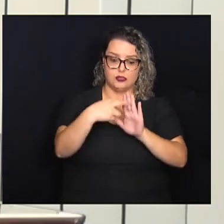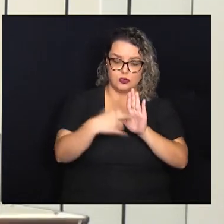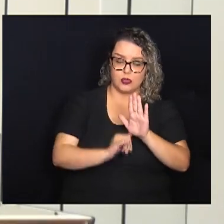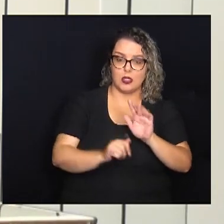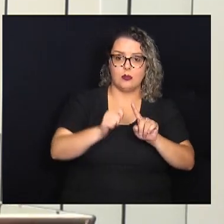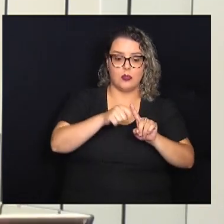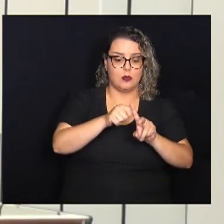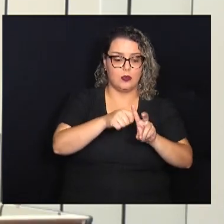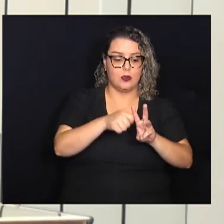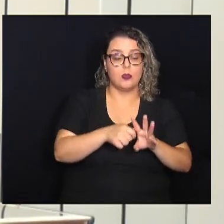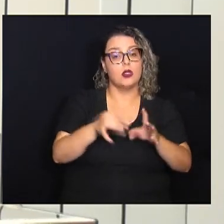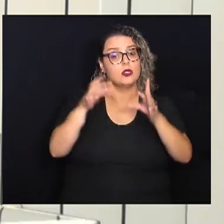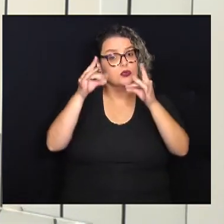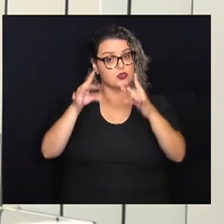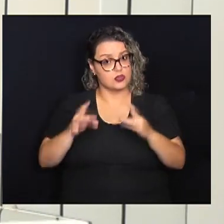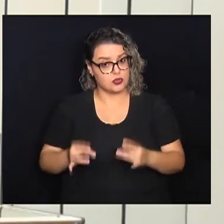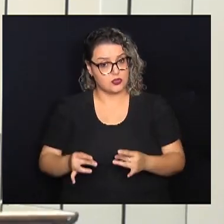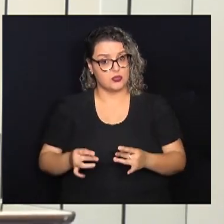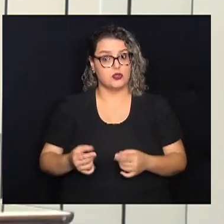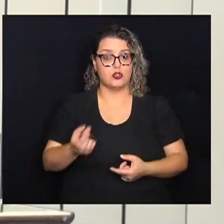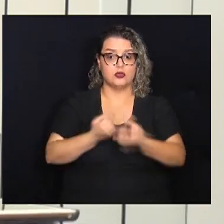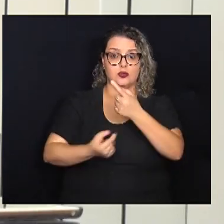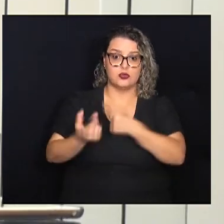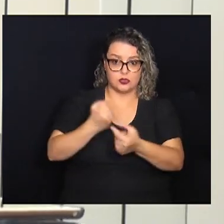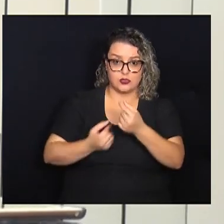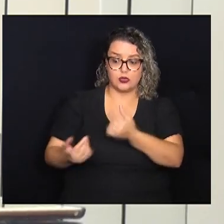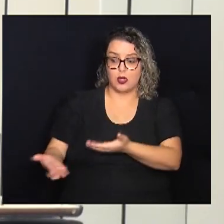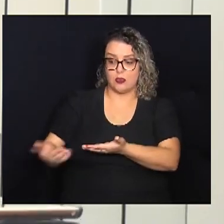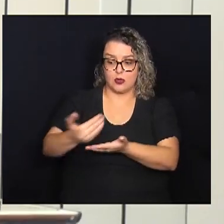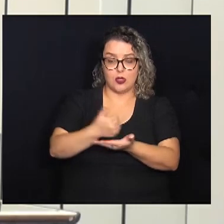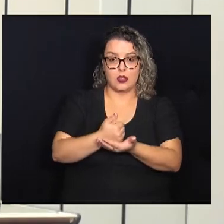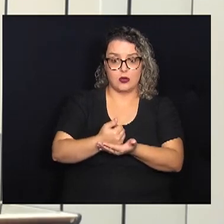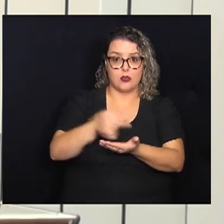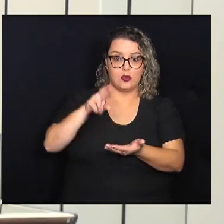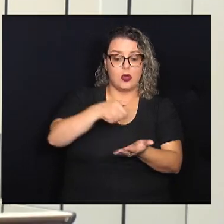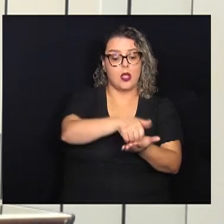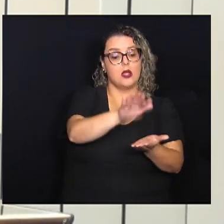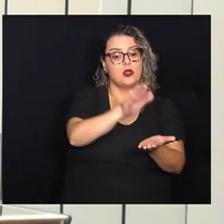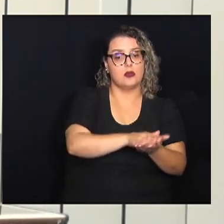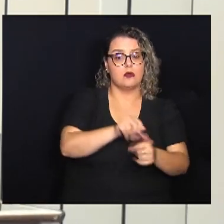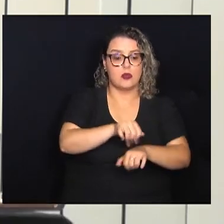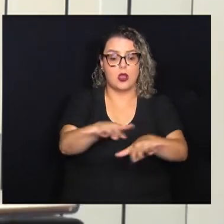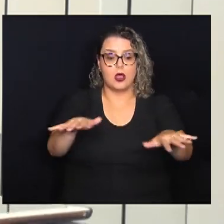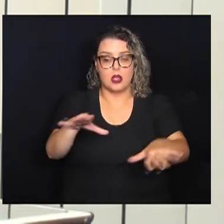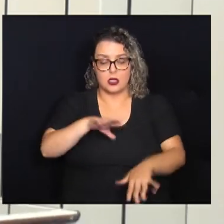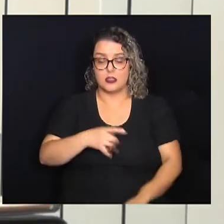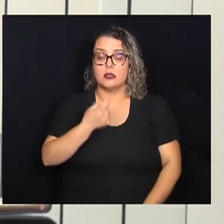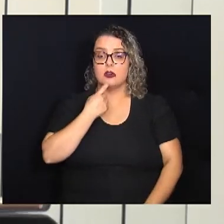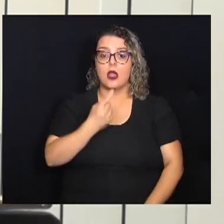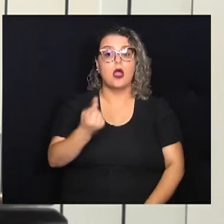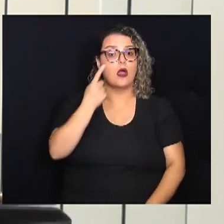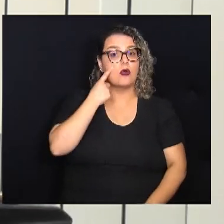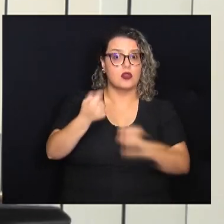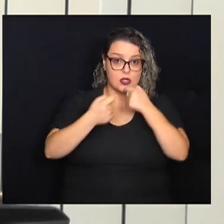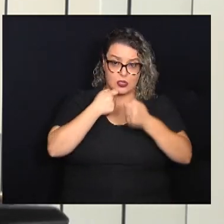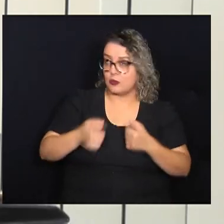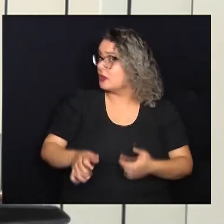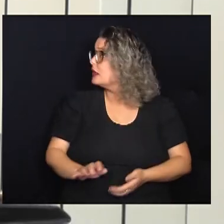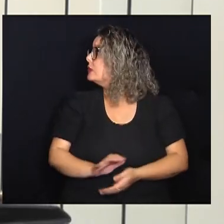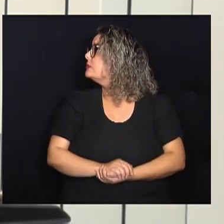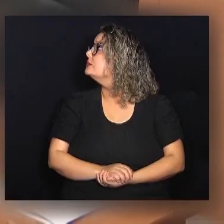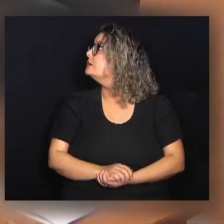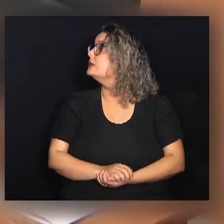que estão nos acompanhando. Na verdade, não está se dando uma carta branca para o jardineiro